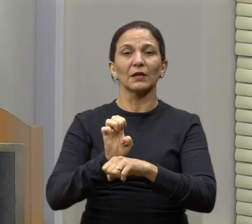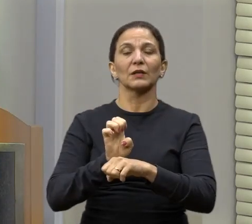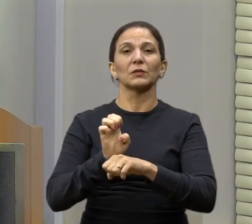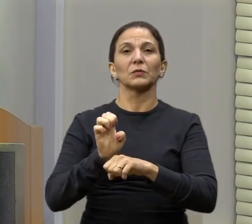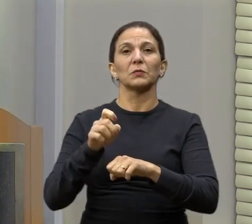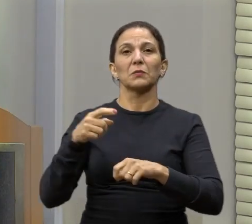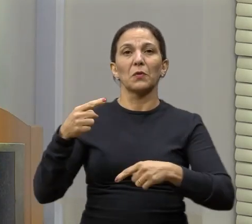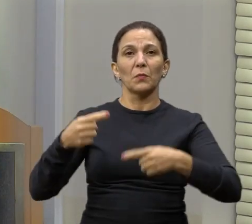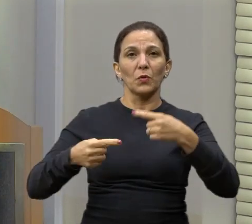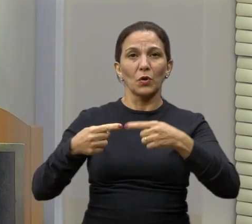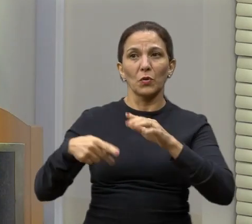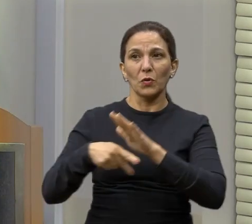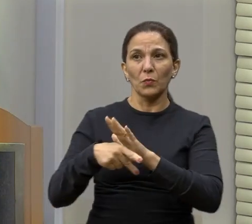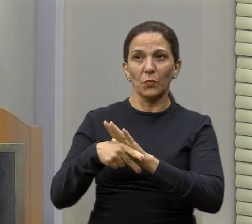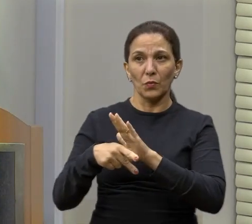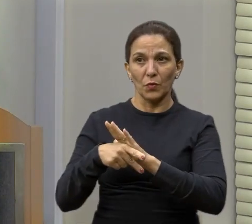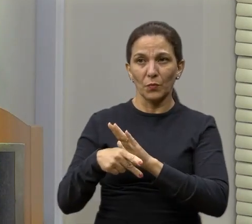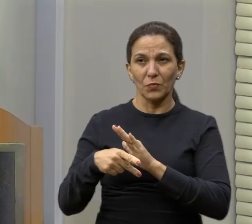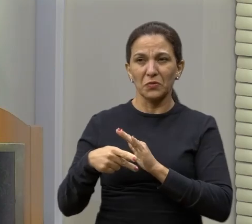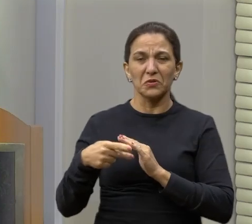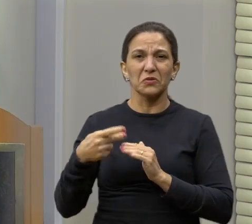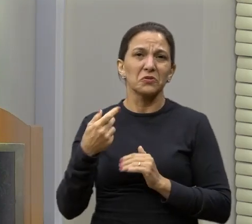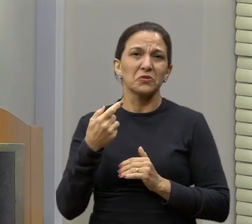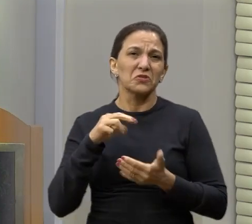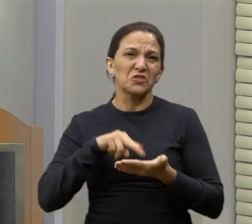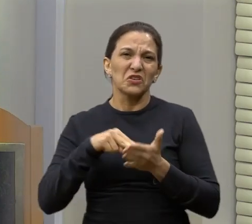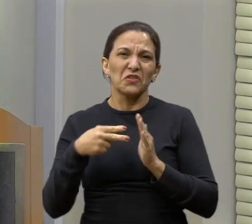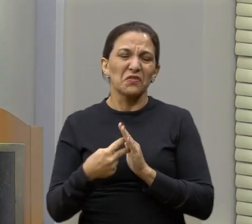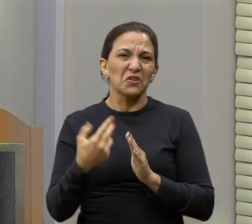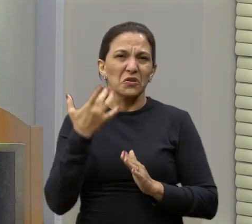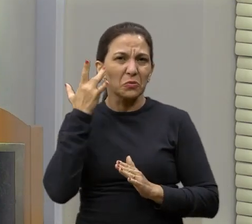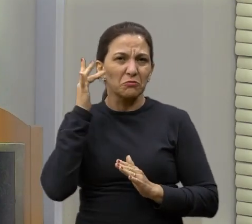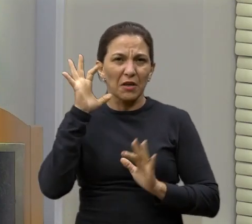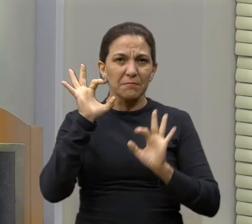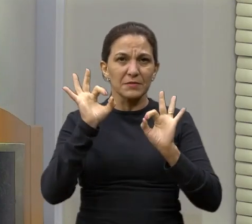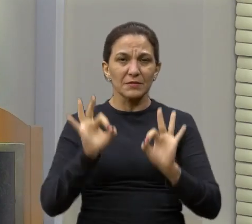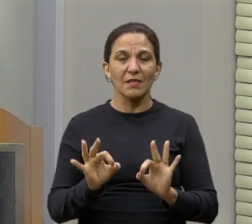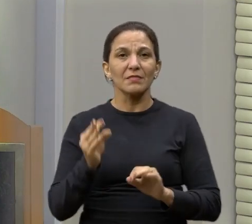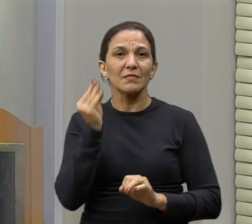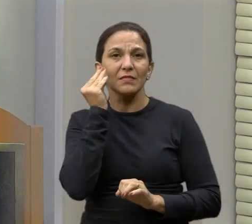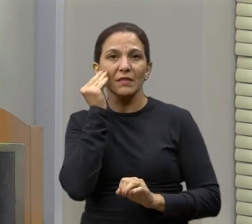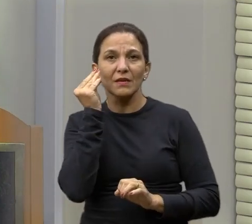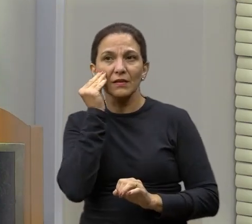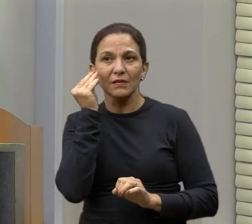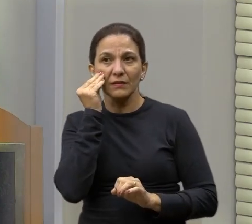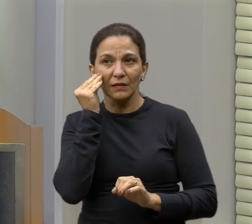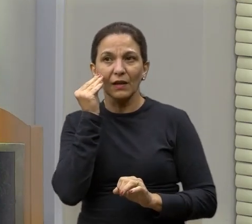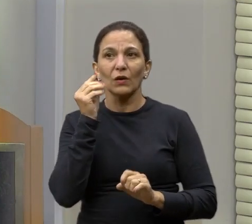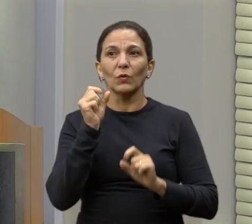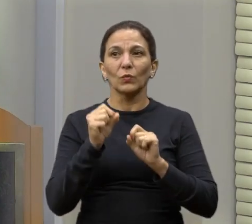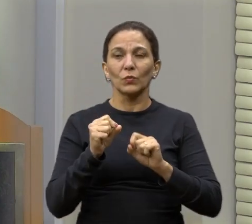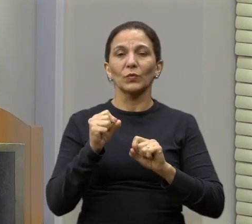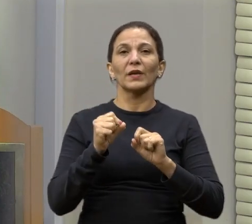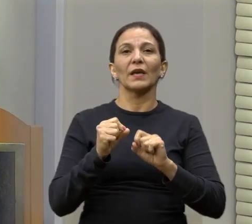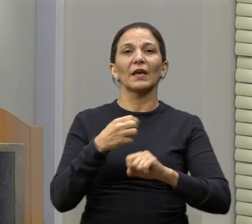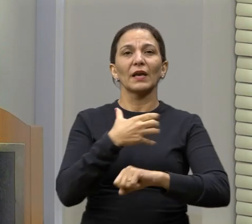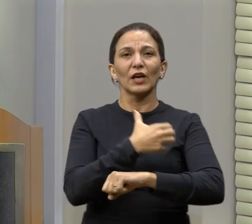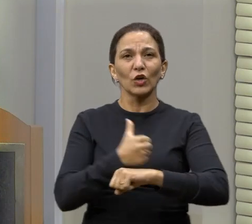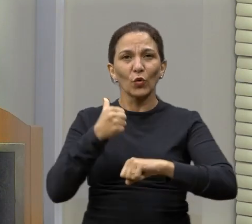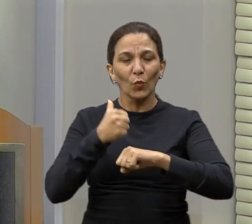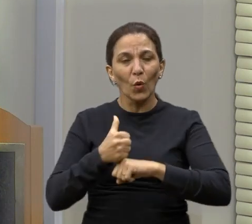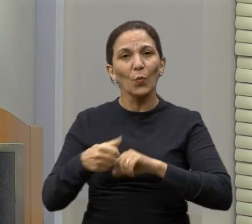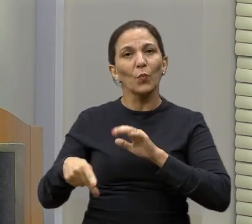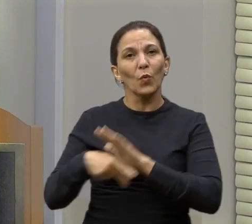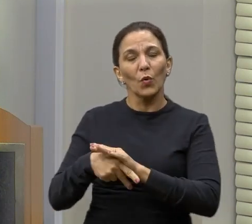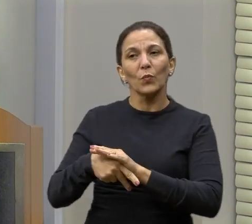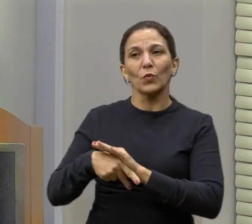de Direito, algo que ninguém sabe exatamente o que significa, e para a tentativa de depor o governo legitimamente constituído. Se